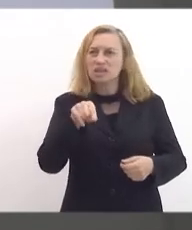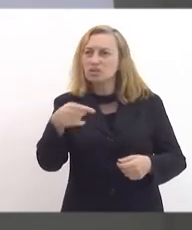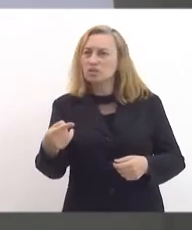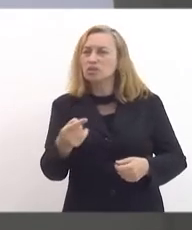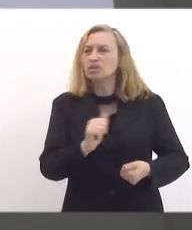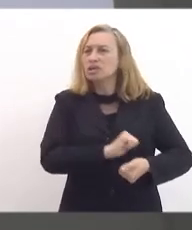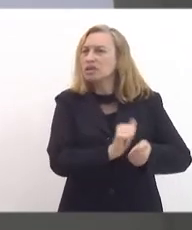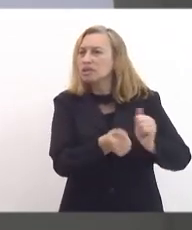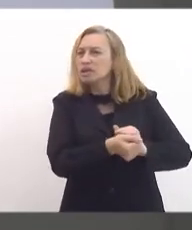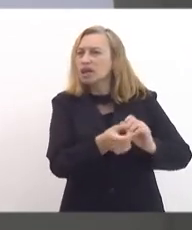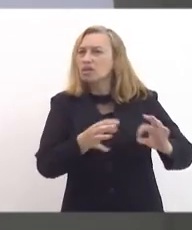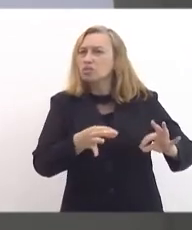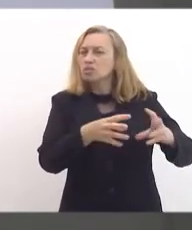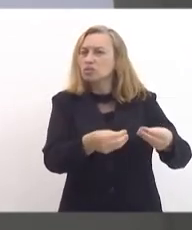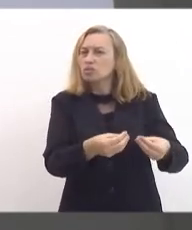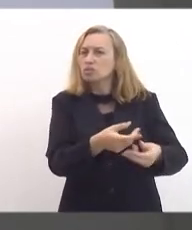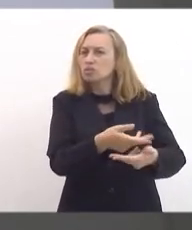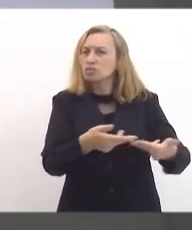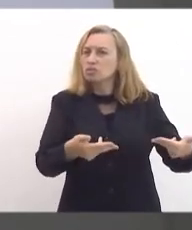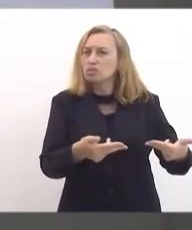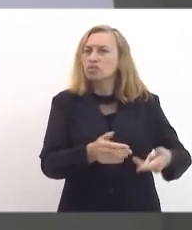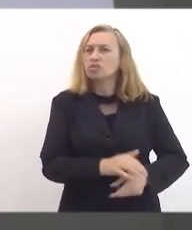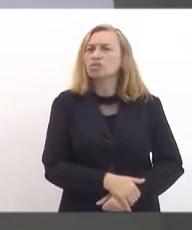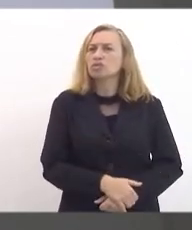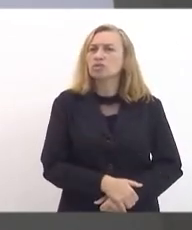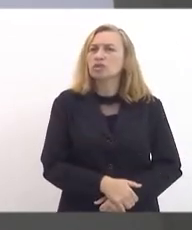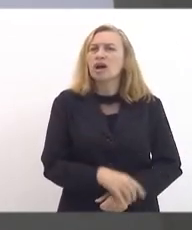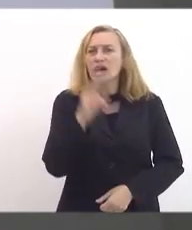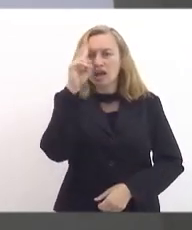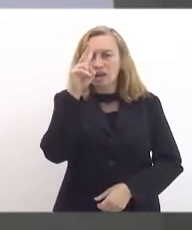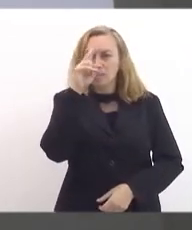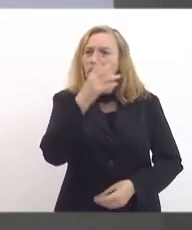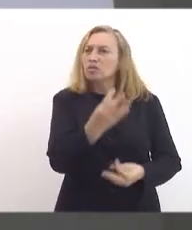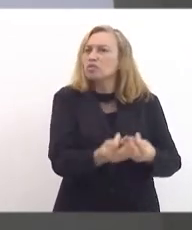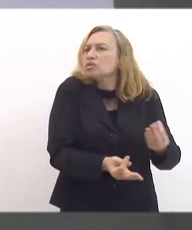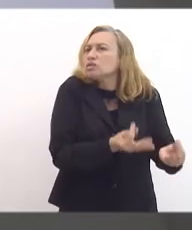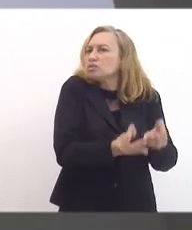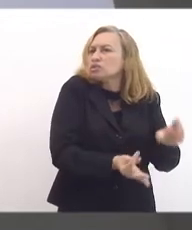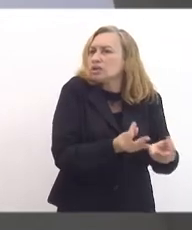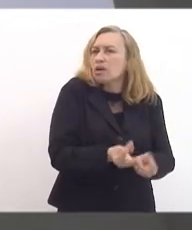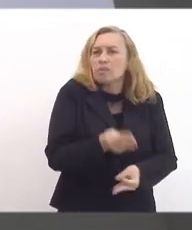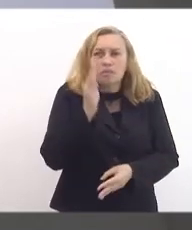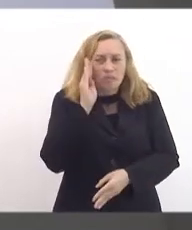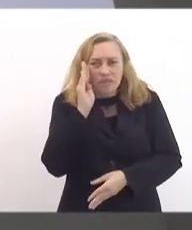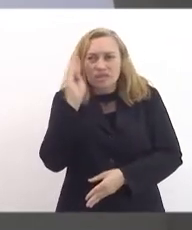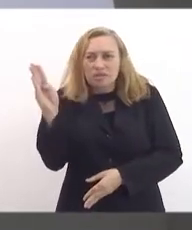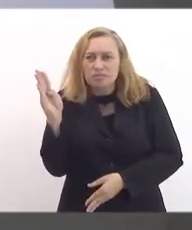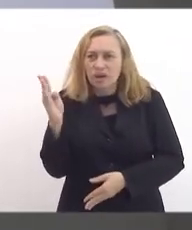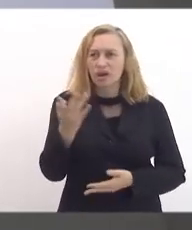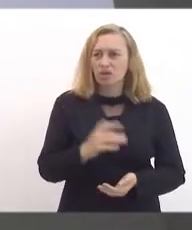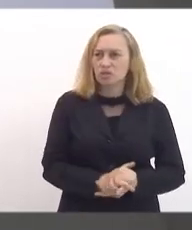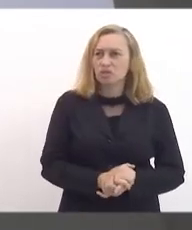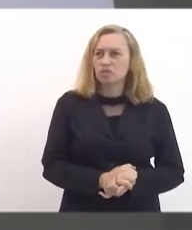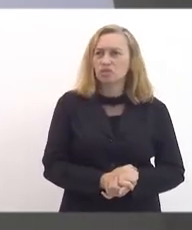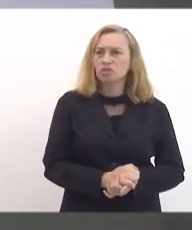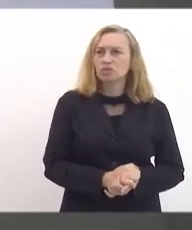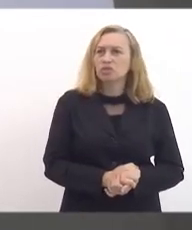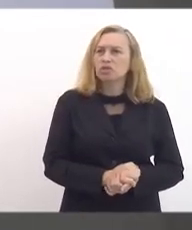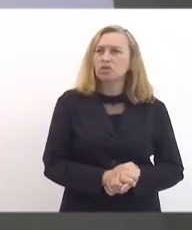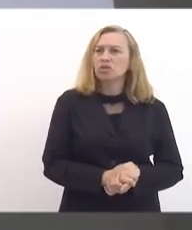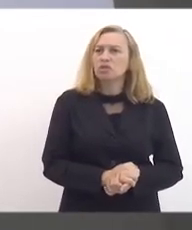tá é lembrando né é um tratamento específico de forma conseguiu do